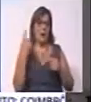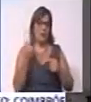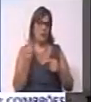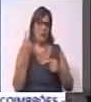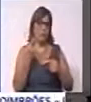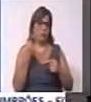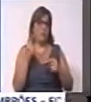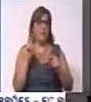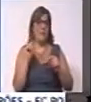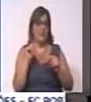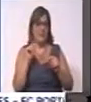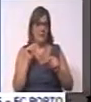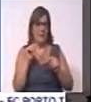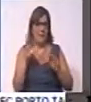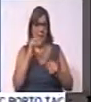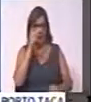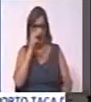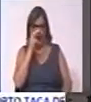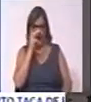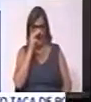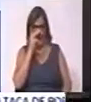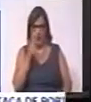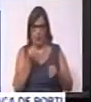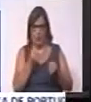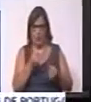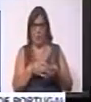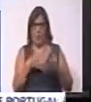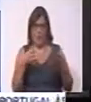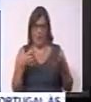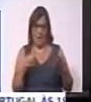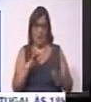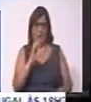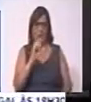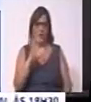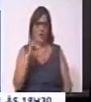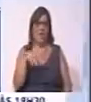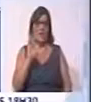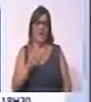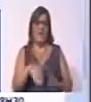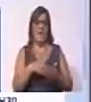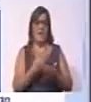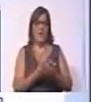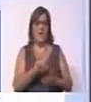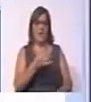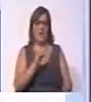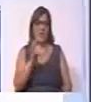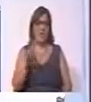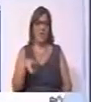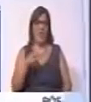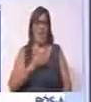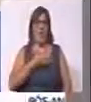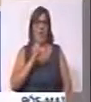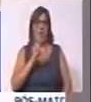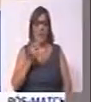disso são também mais datas inseguras jogo de nossos a lua até 500 mil dólares a